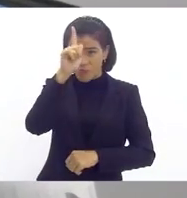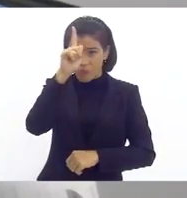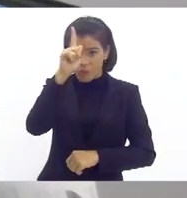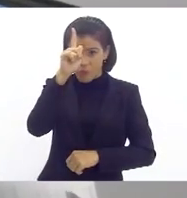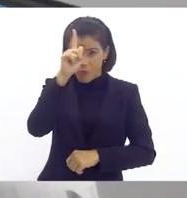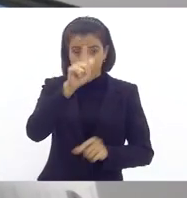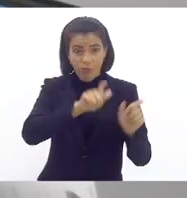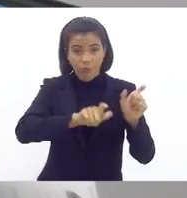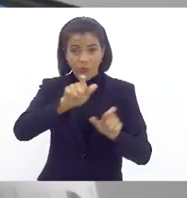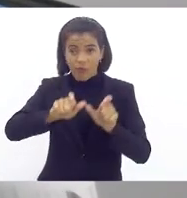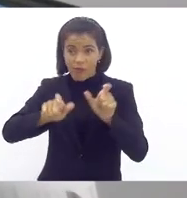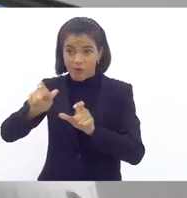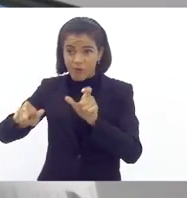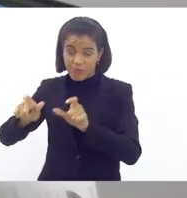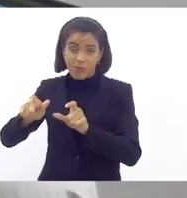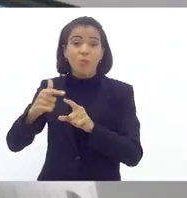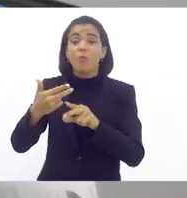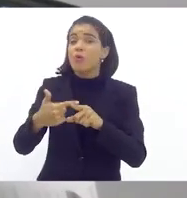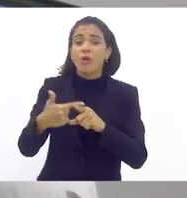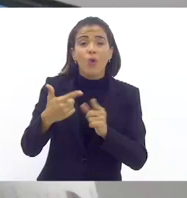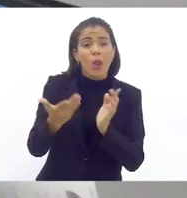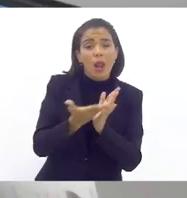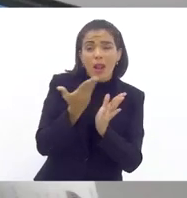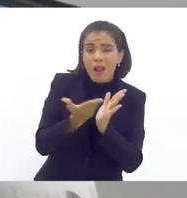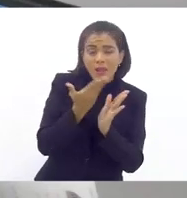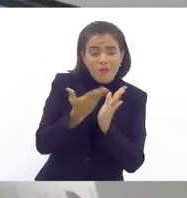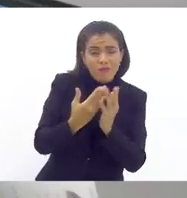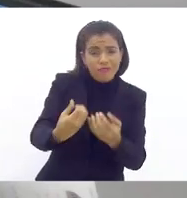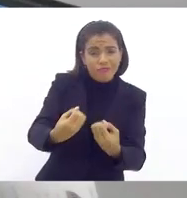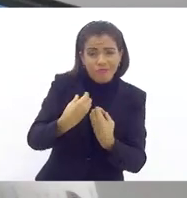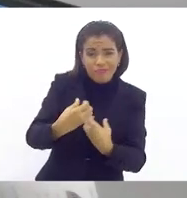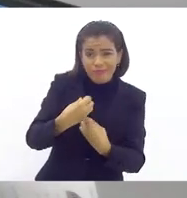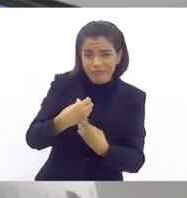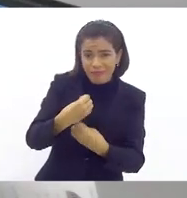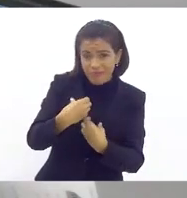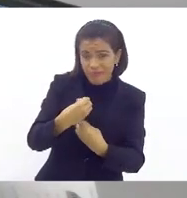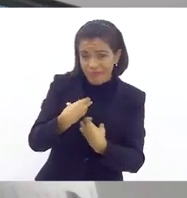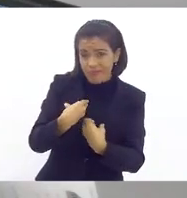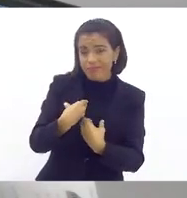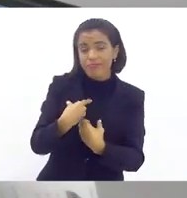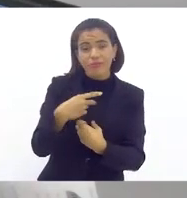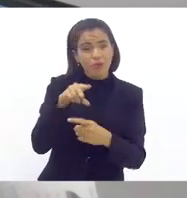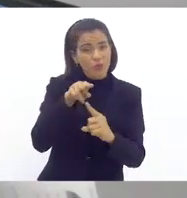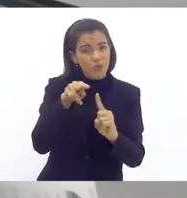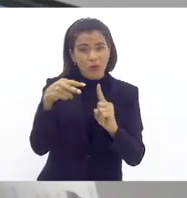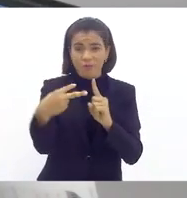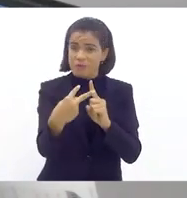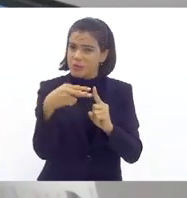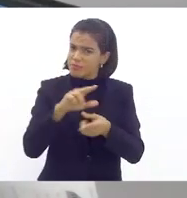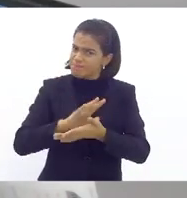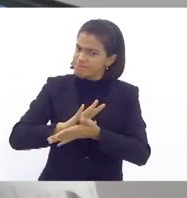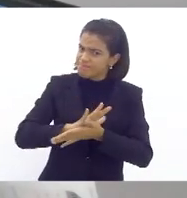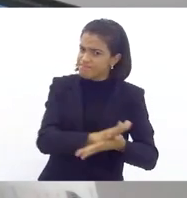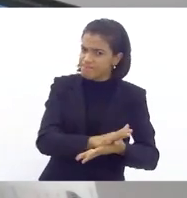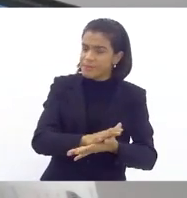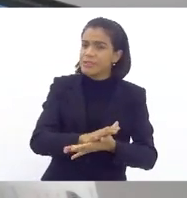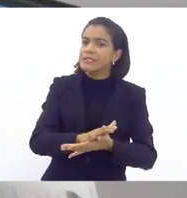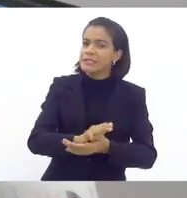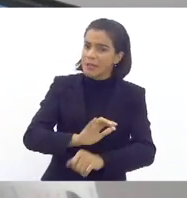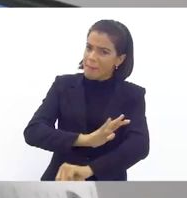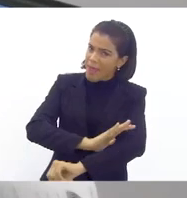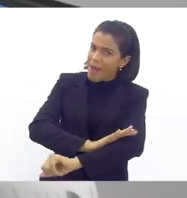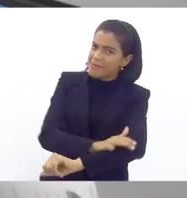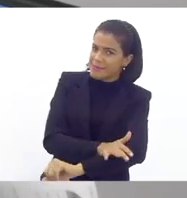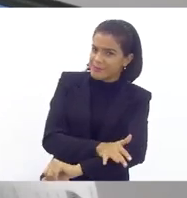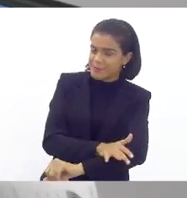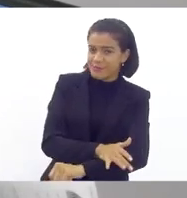As pessoas não sabem porque os livros didáticos nos educam a uma visão preconceituosa e racista. As pessoas